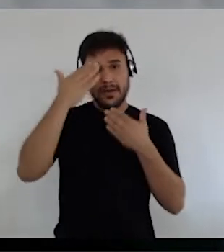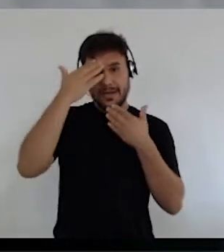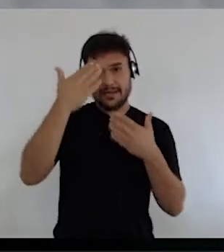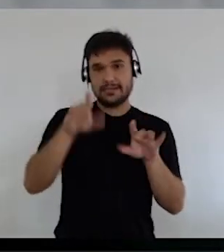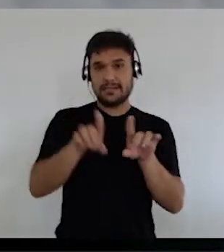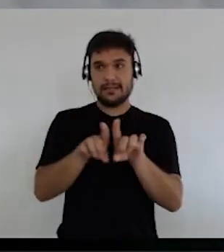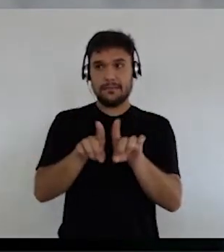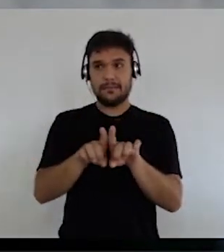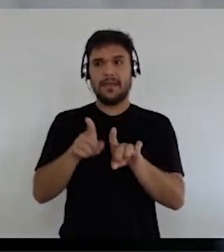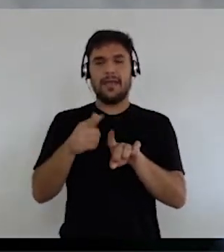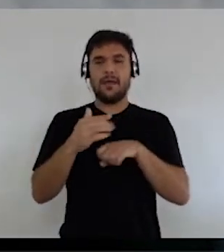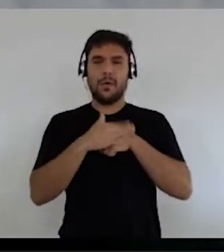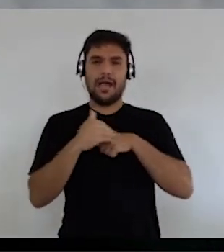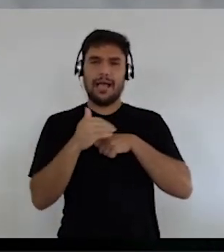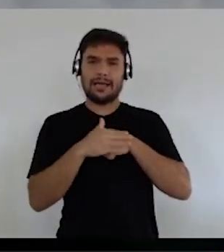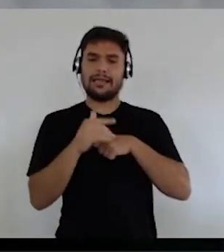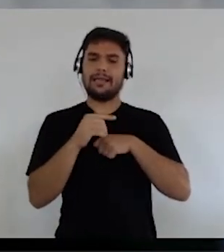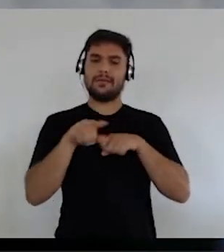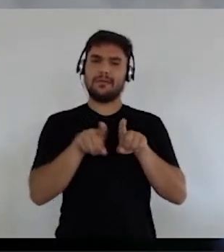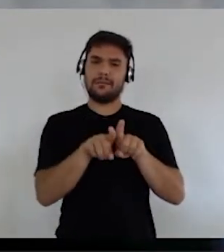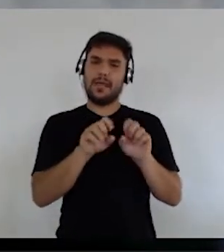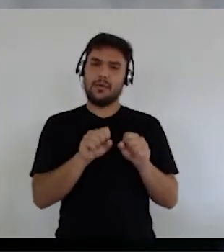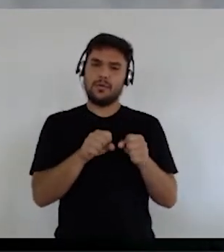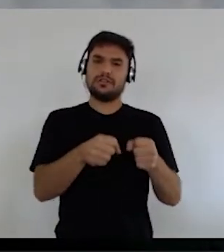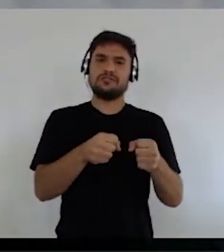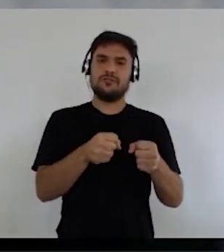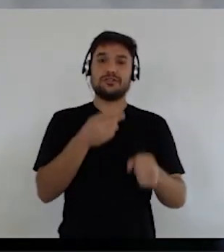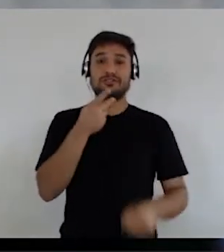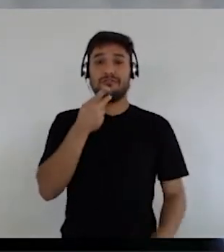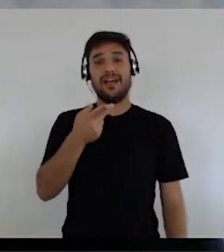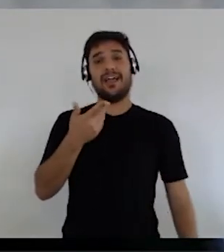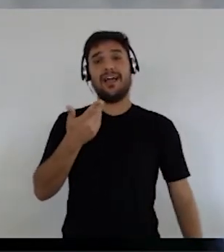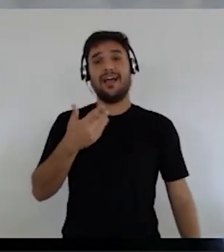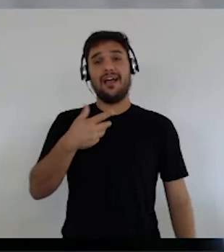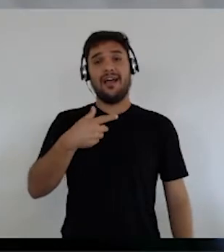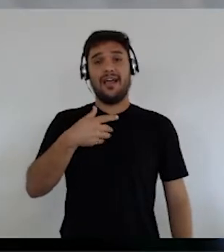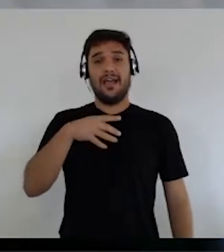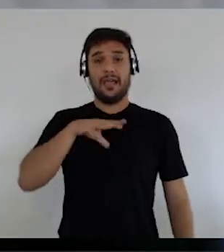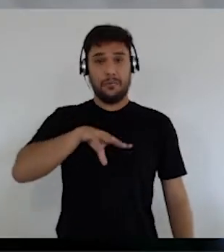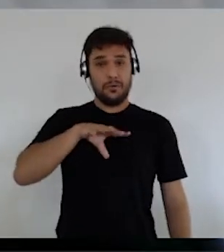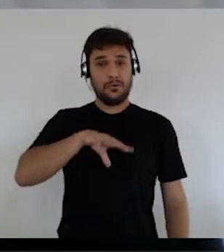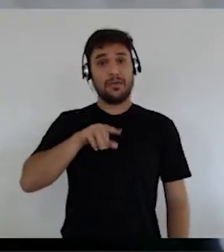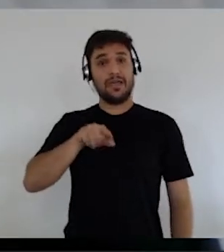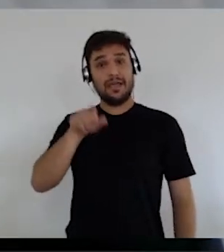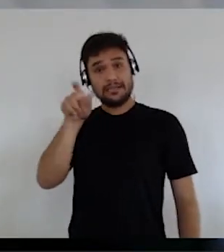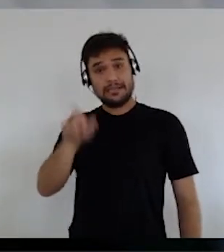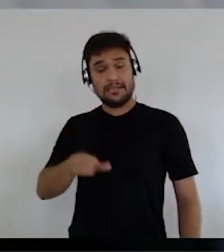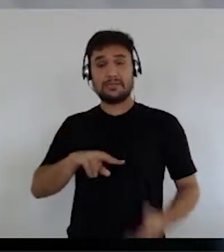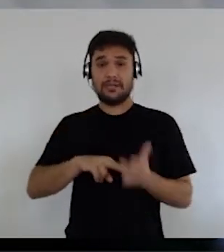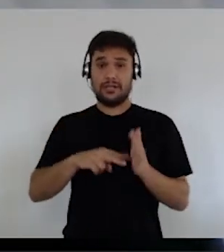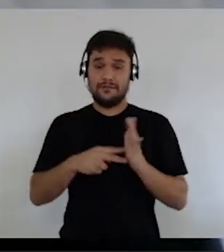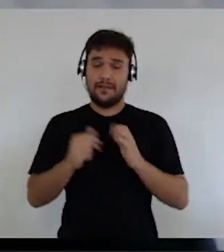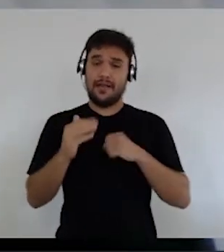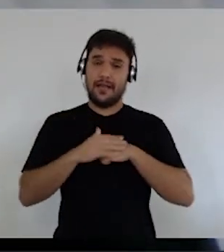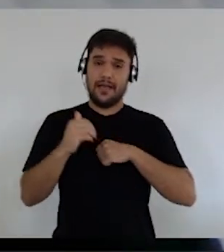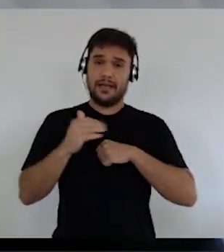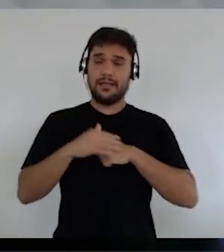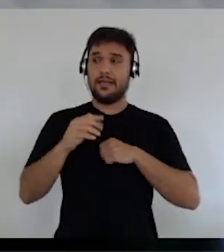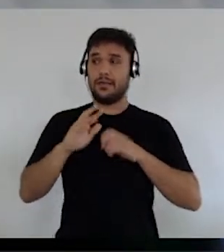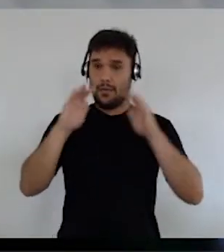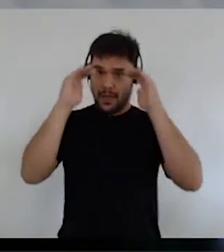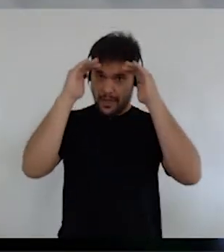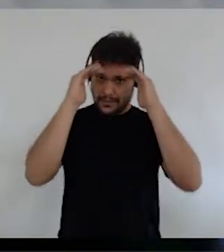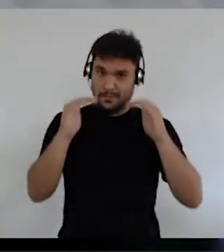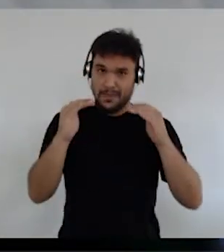a amabilidade e o esforço de falar em português. Isso é um sinal de carinho, é um sinal de respeito para com os